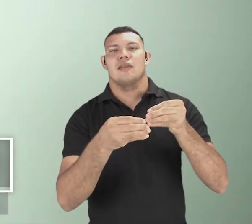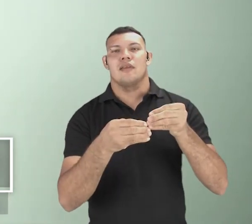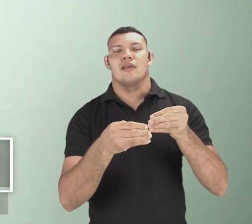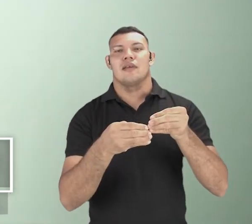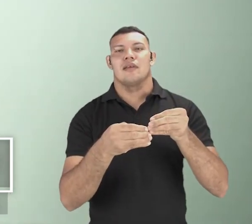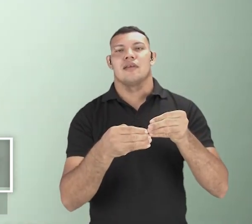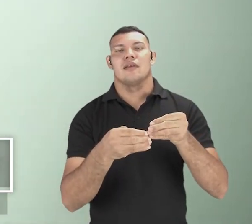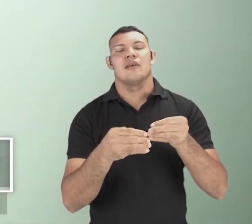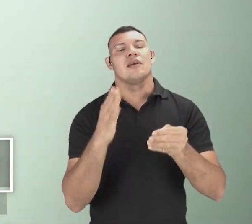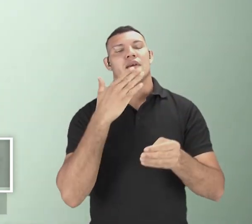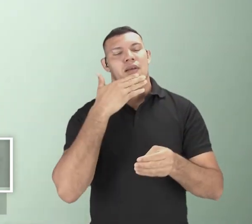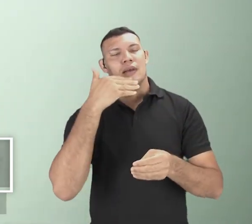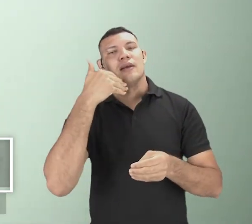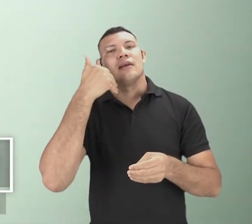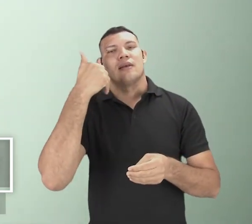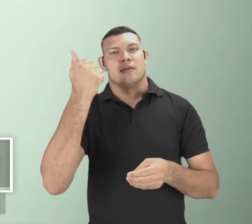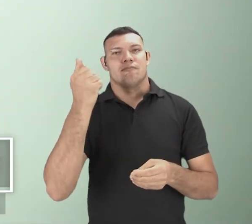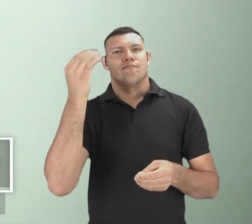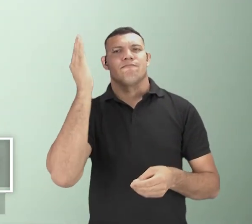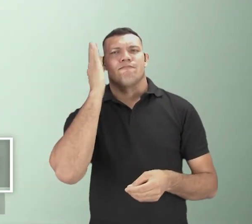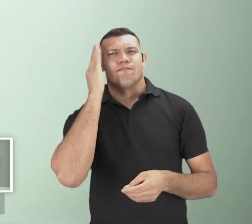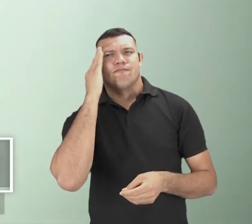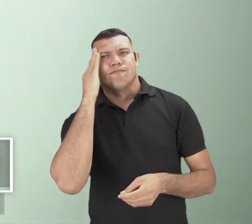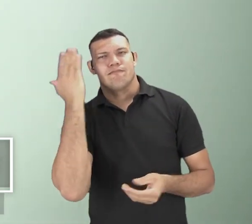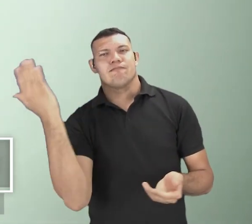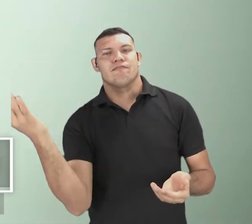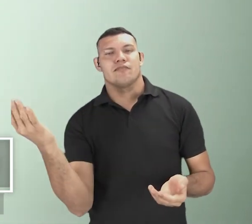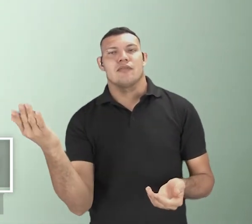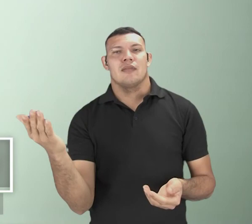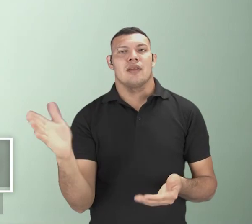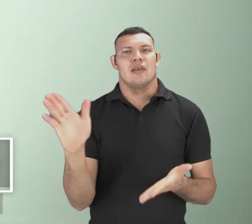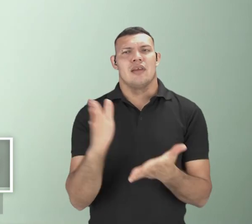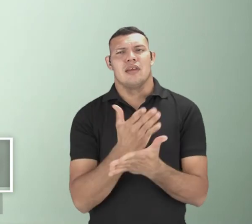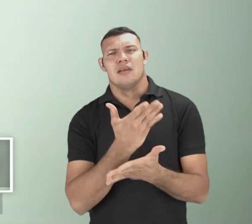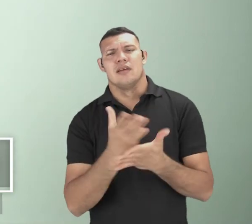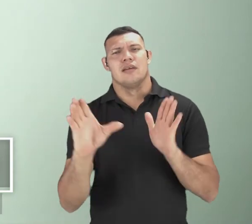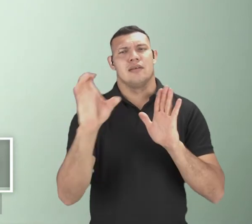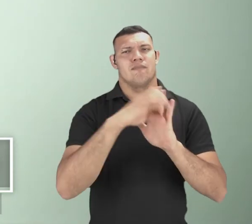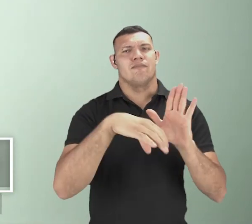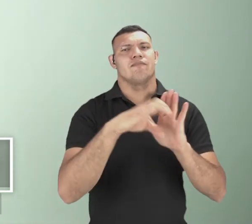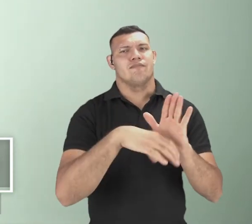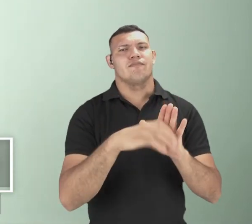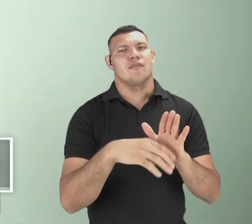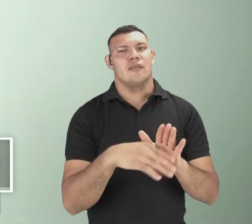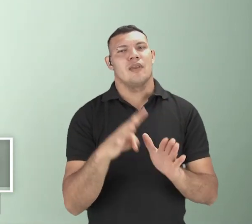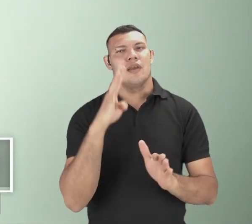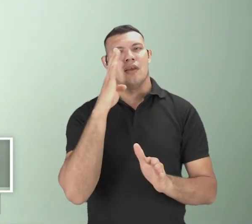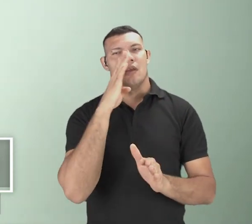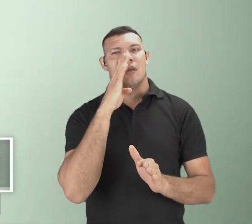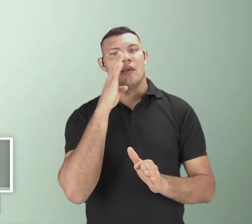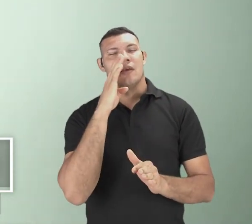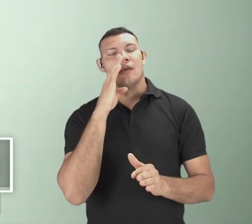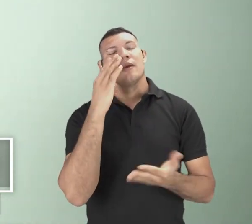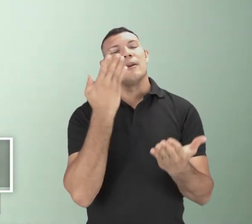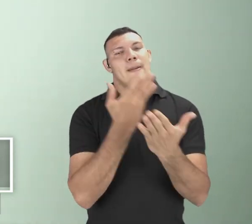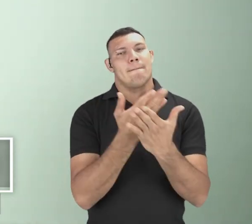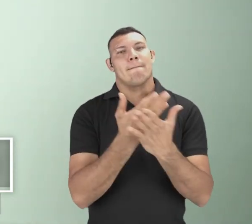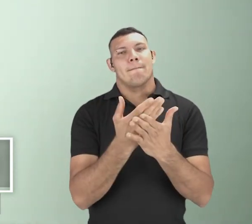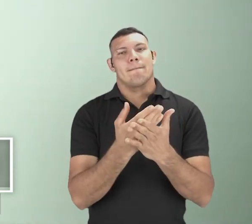para melhorar o entendimento de vocês sobre qualquer conteúdo que já tenha sido dado aqui